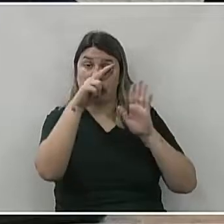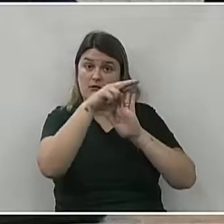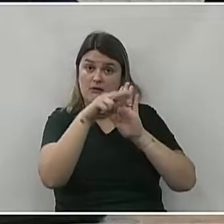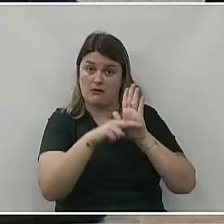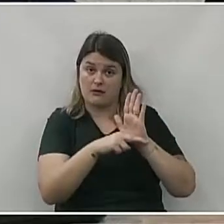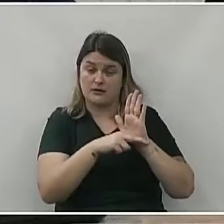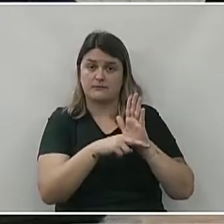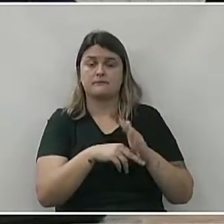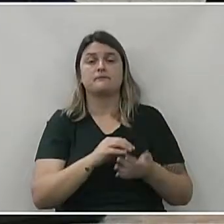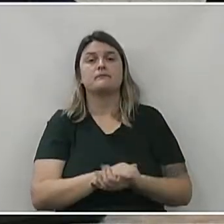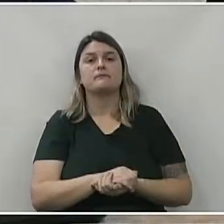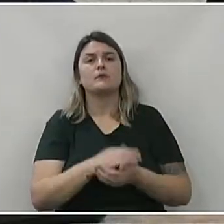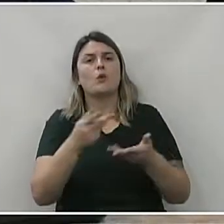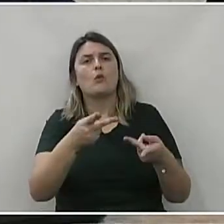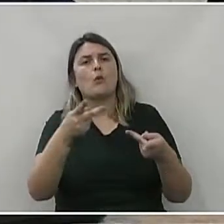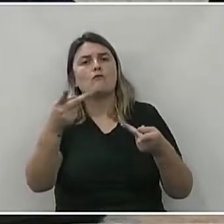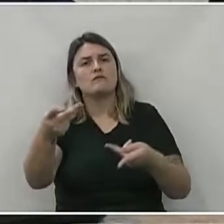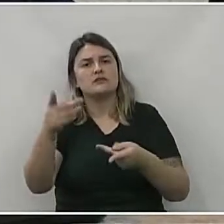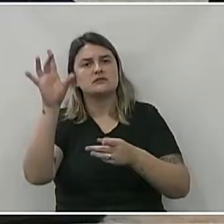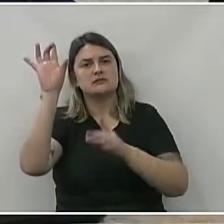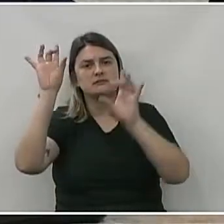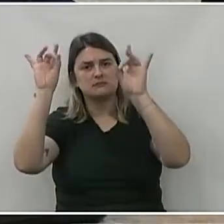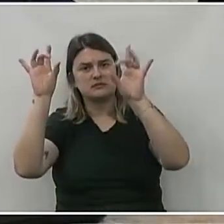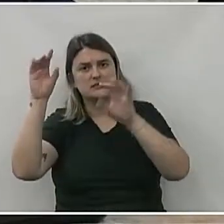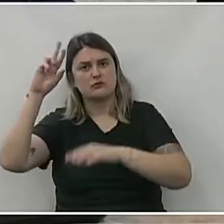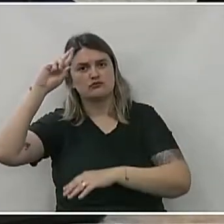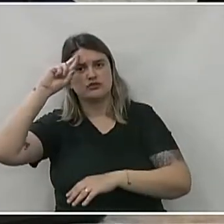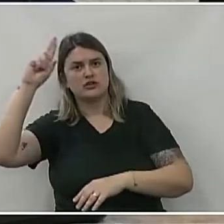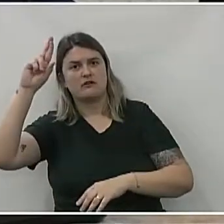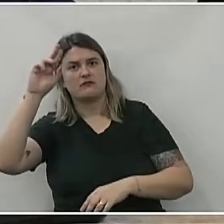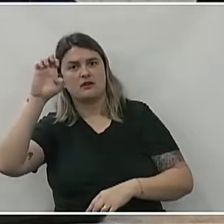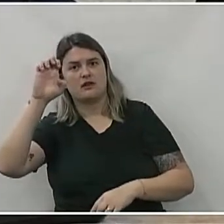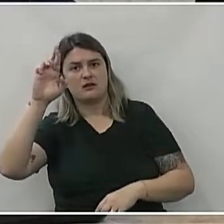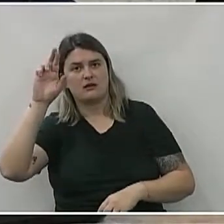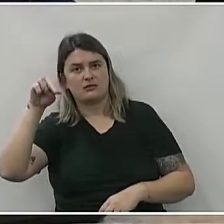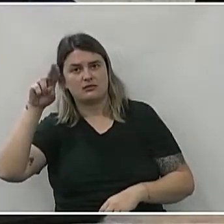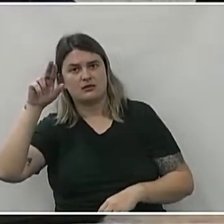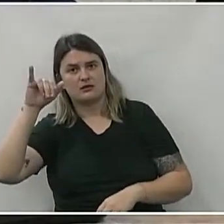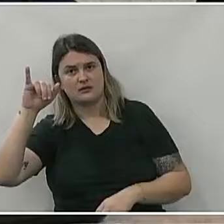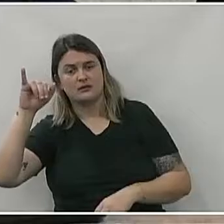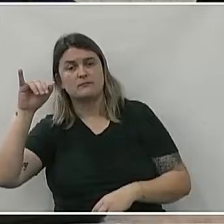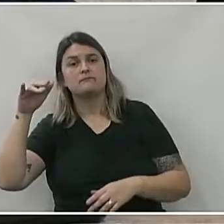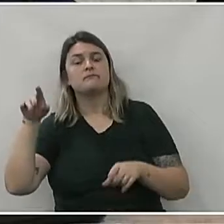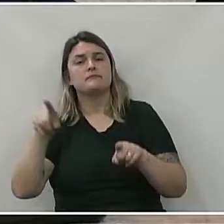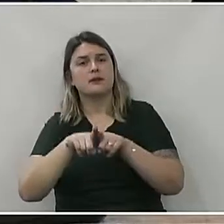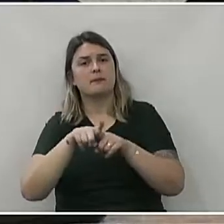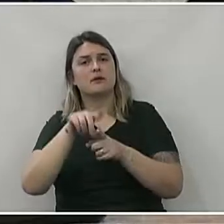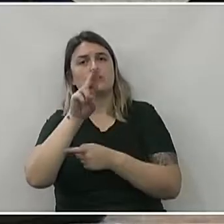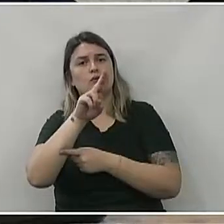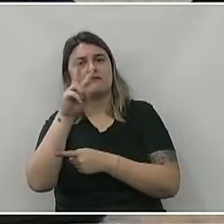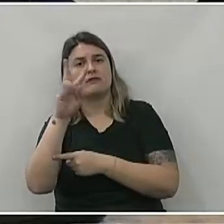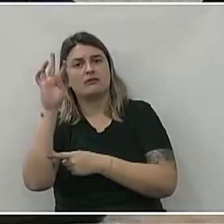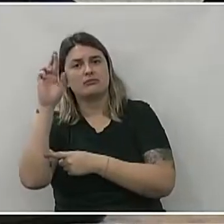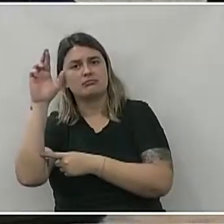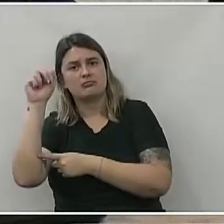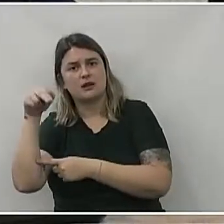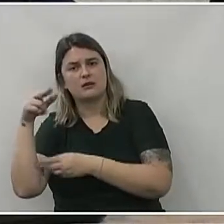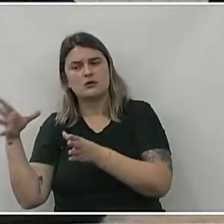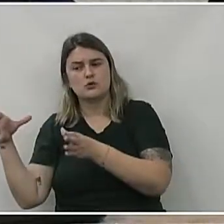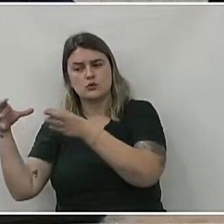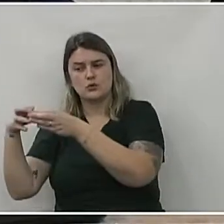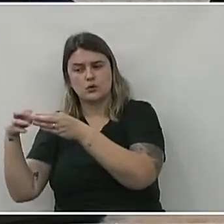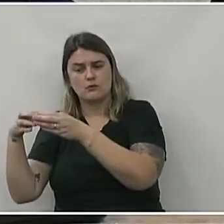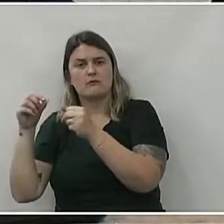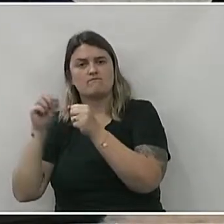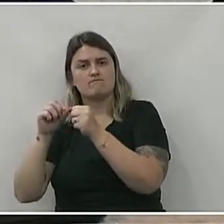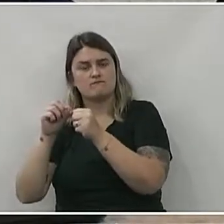em nome da quarta Ciretran, da pessoa do chefe Hernani Bortolini, e também da UVETRAN, de toda a equipe que estarão